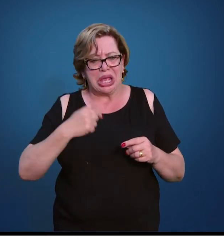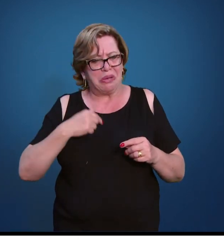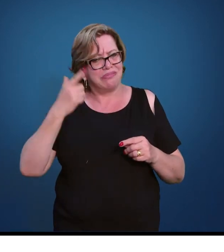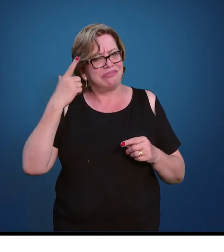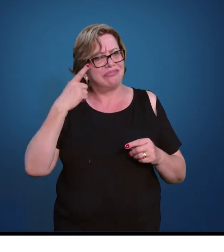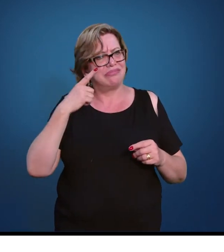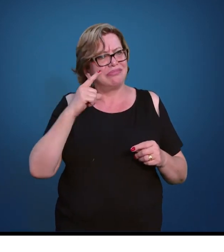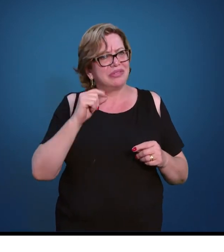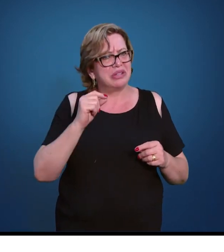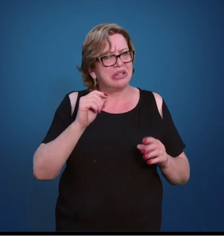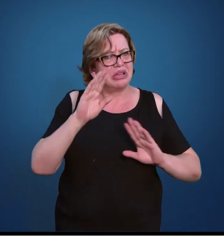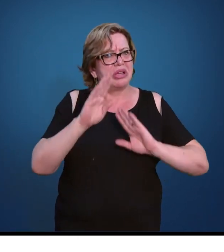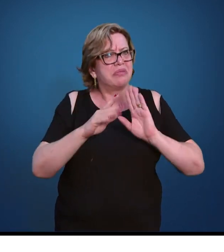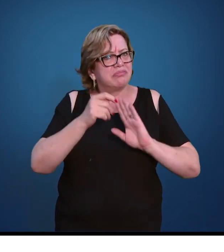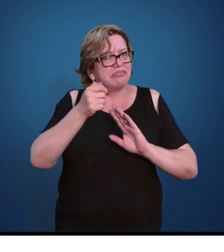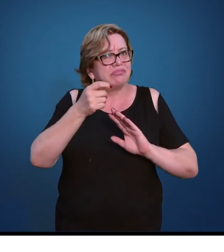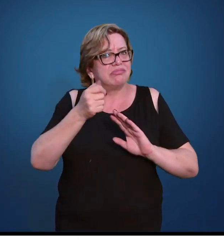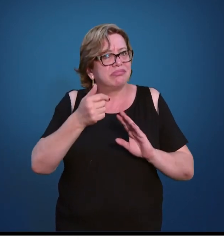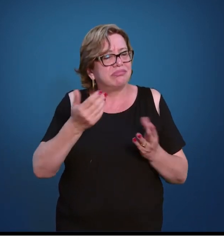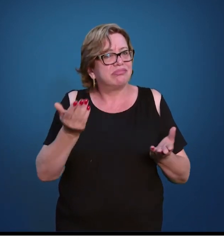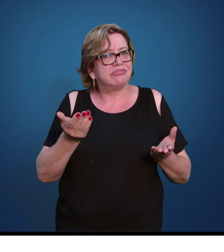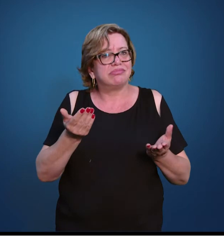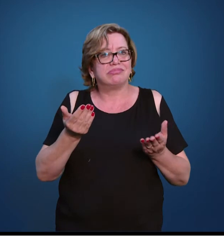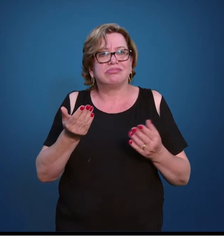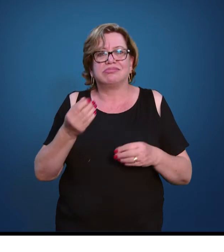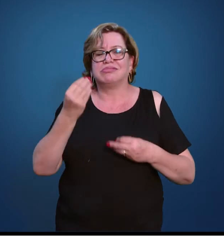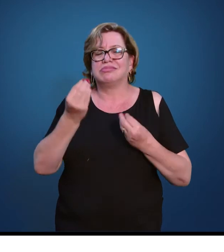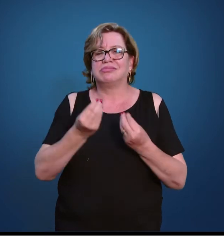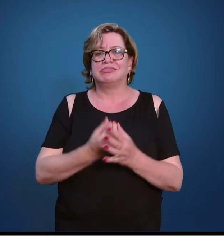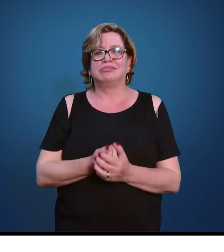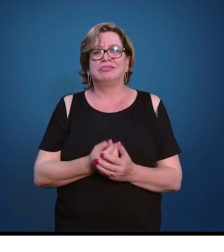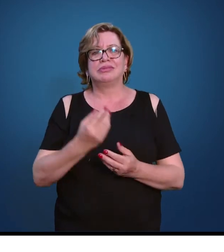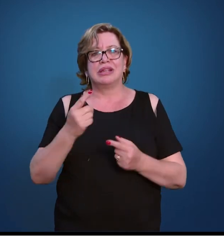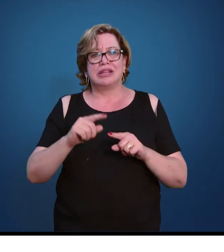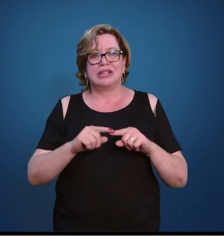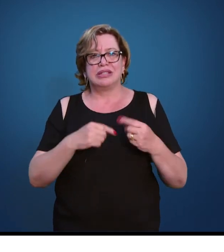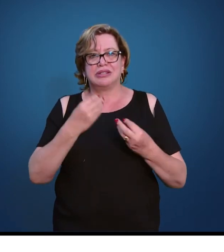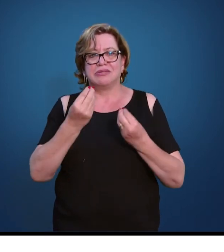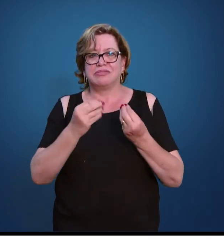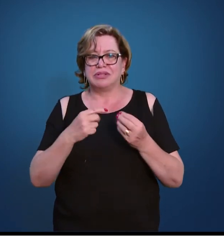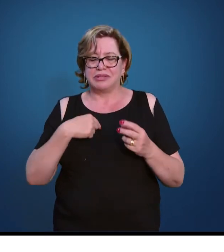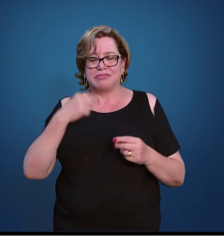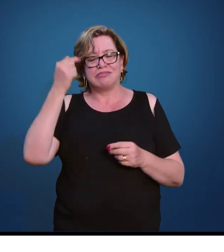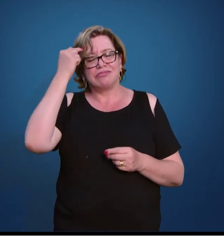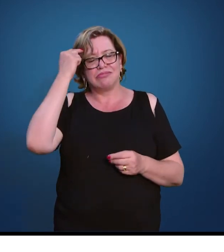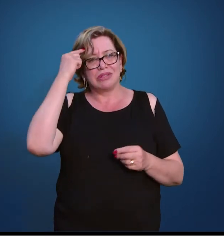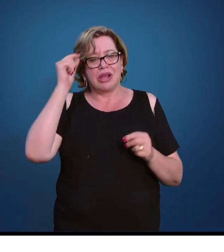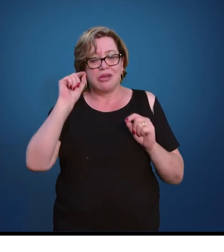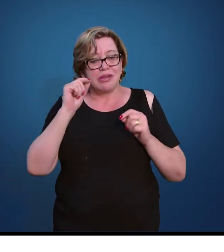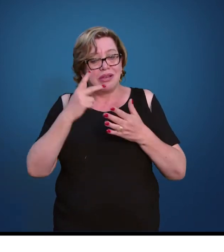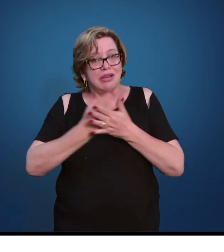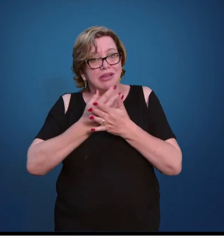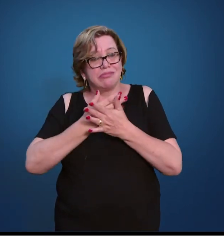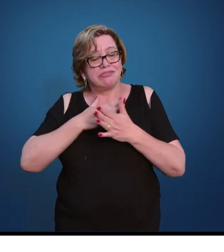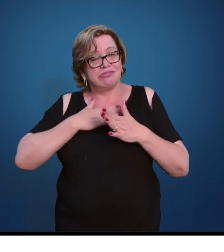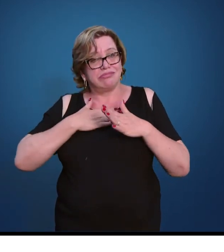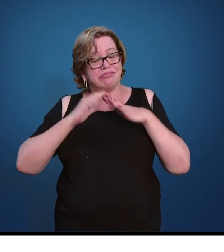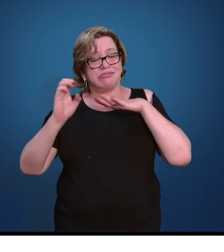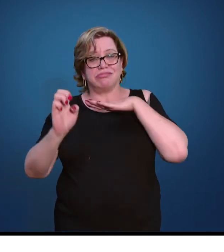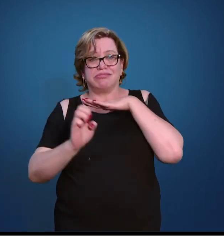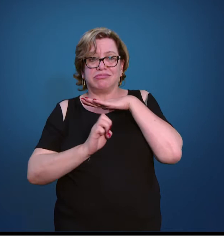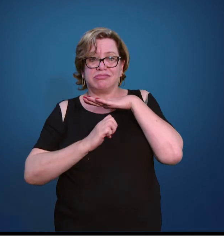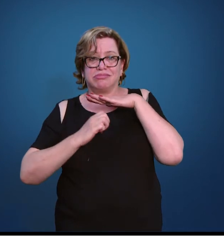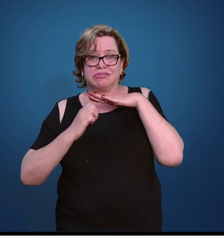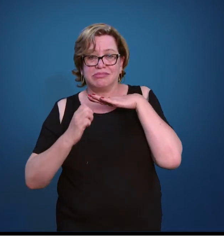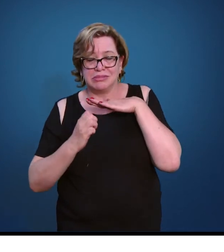consegui 50% do que elas conseguiram. Então, alguma coisa está errada na minha empresa.